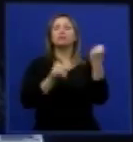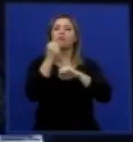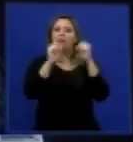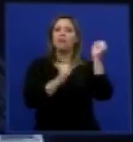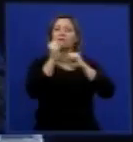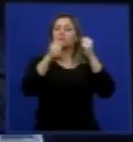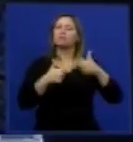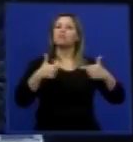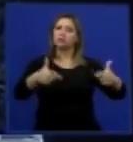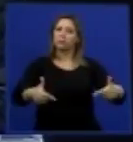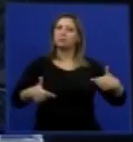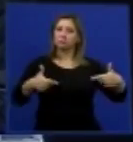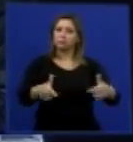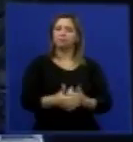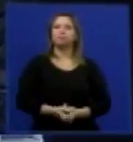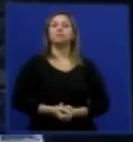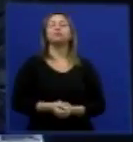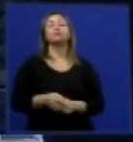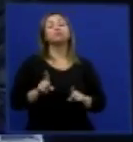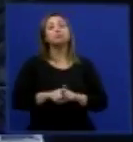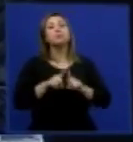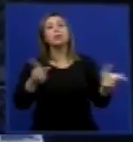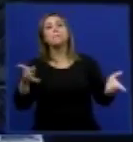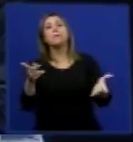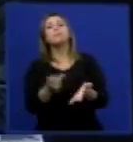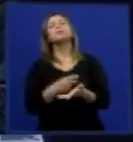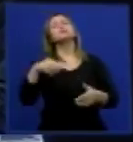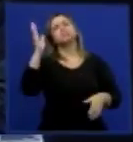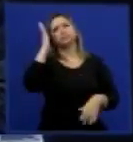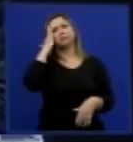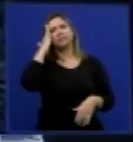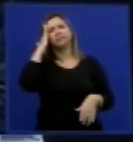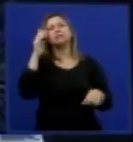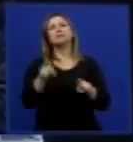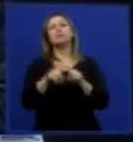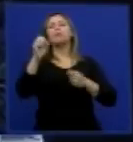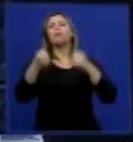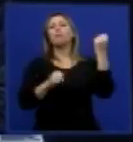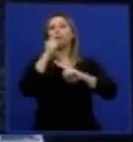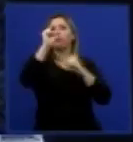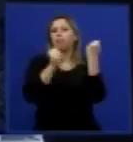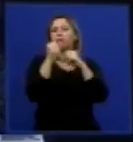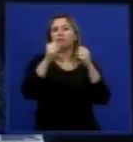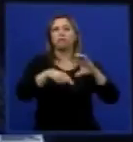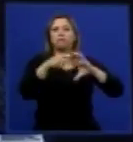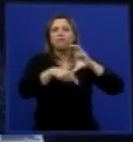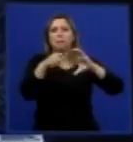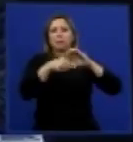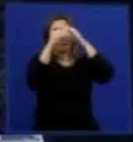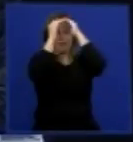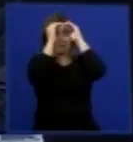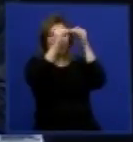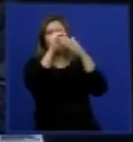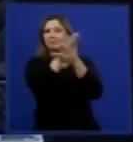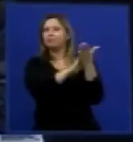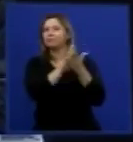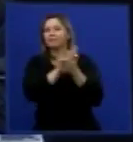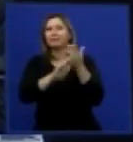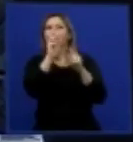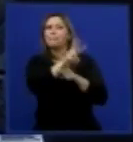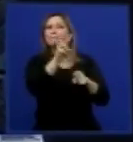se movimentar entretanto como era sabido que as multinacionais não vinham cumprindo sua obrigação